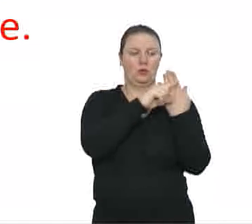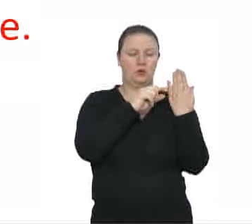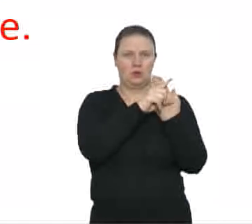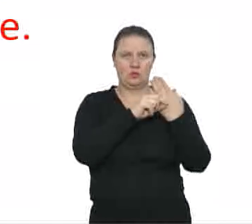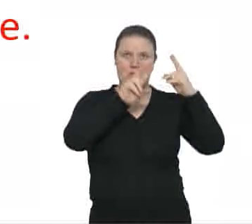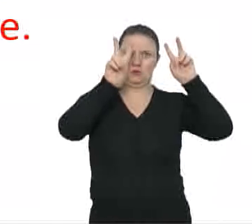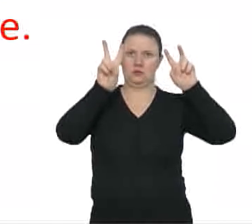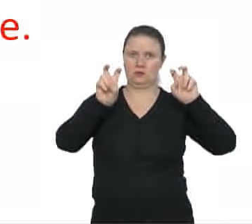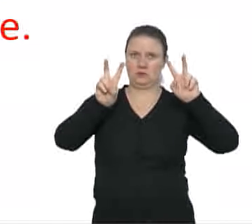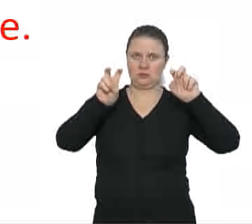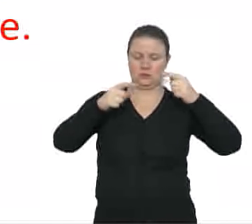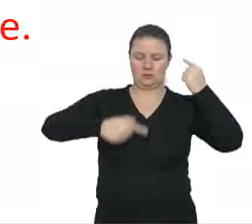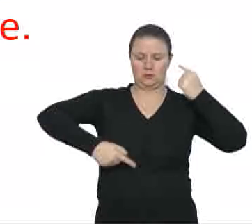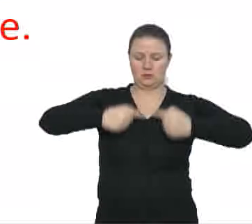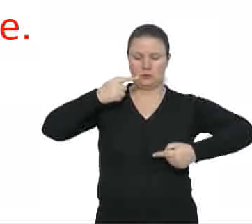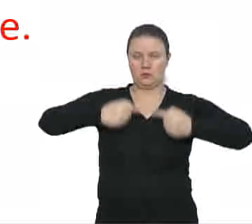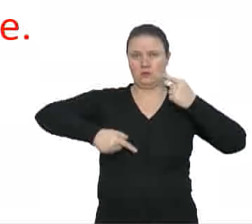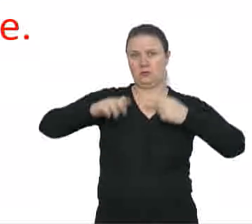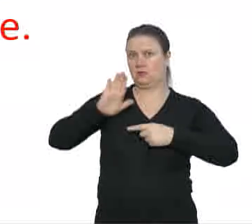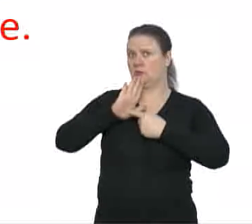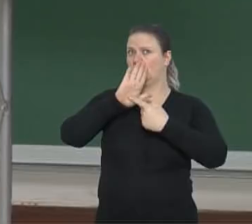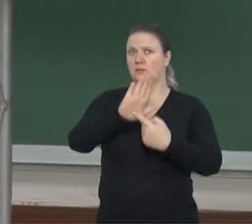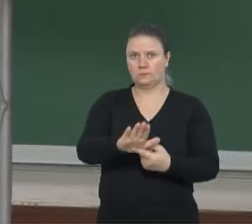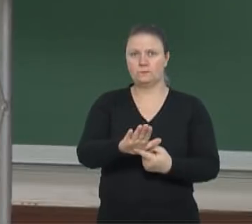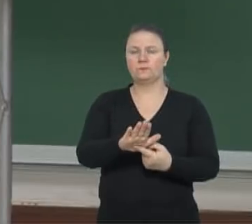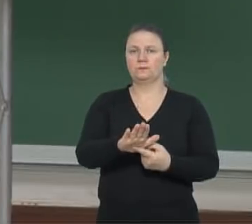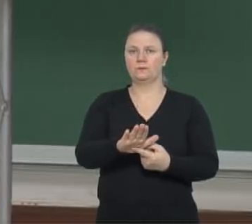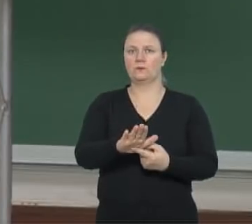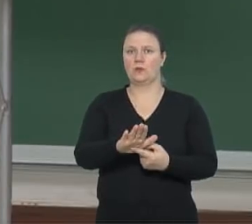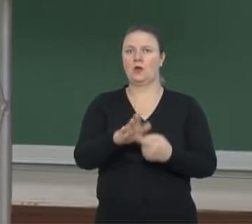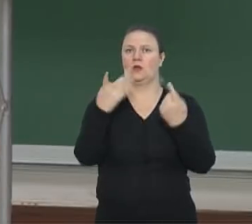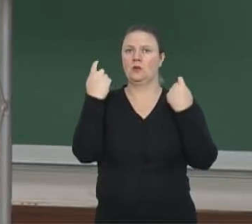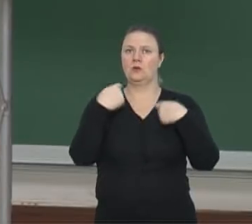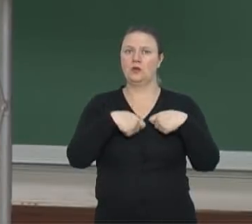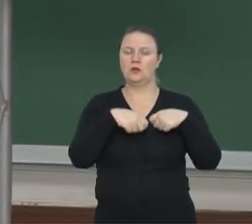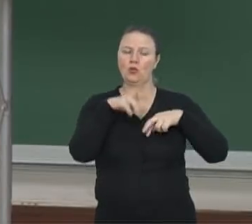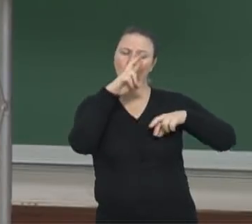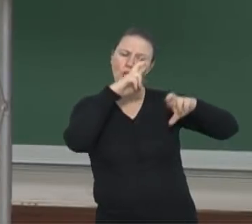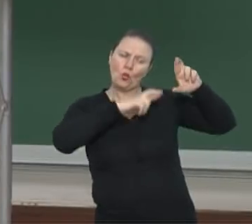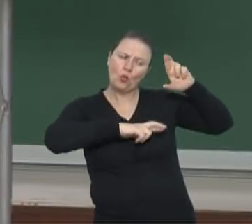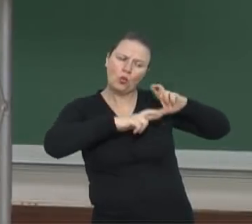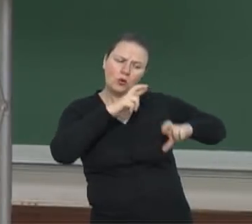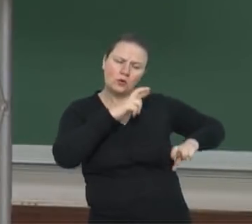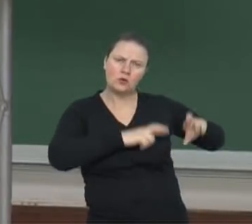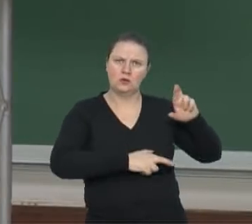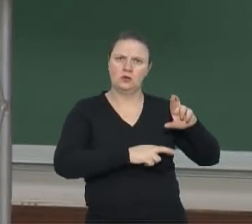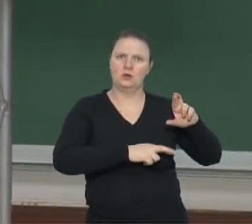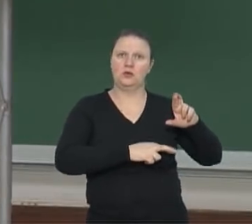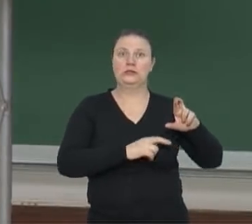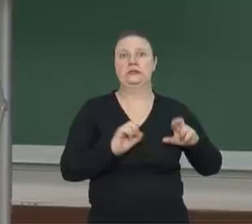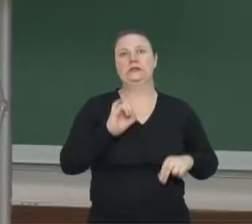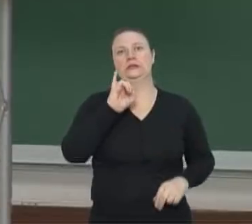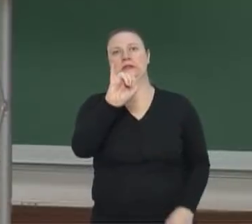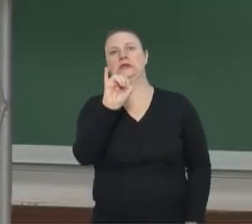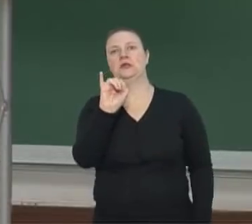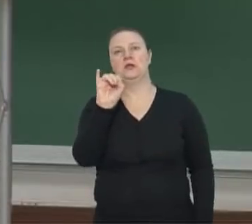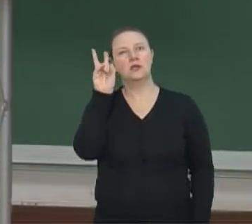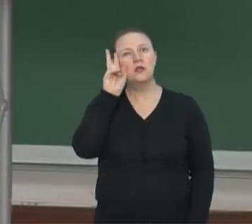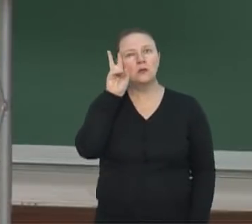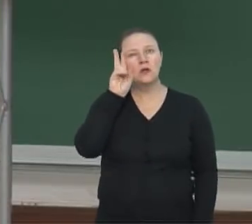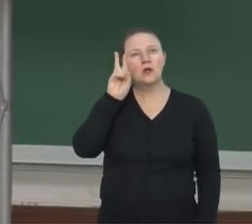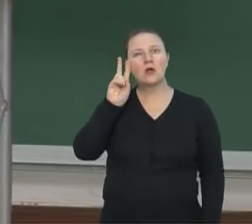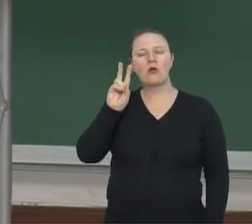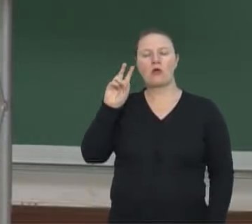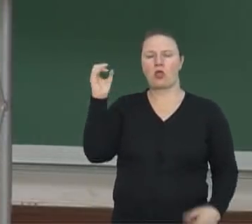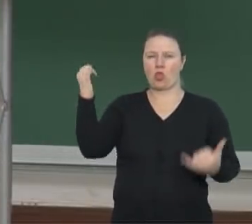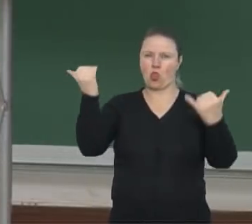polêmica a ser apresentada. Se nós verificarmos lá o título lá do fake news ali, você entendeu?